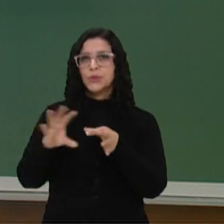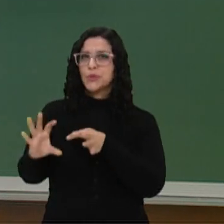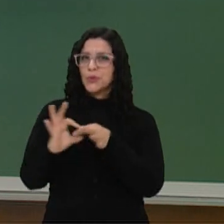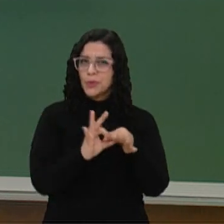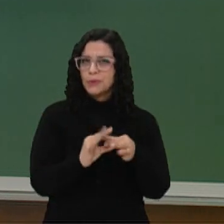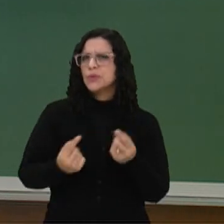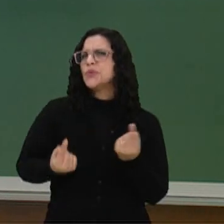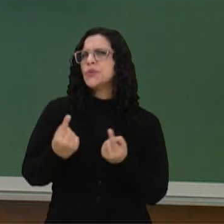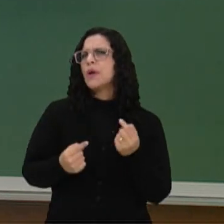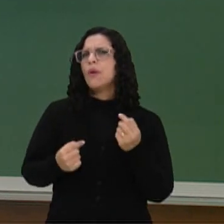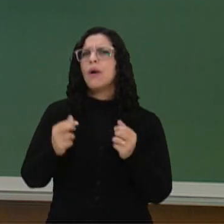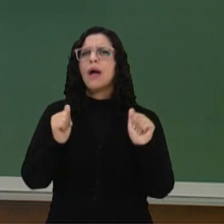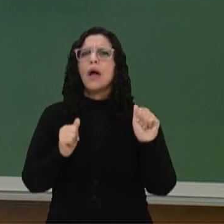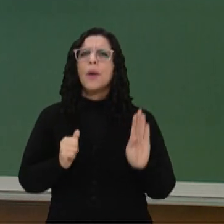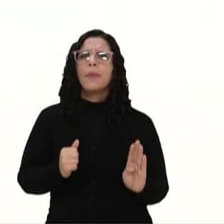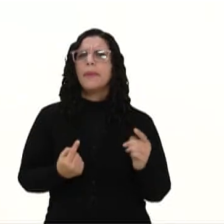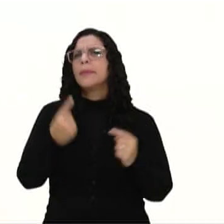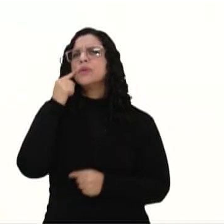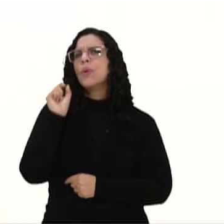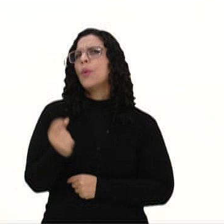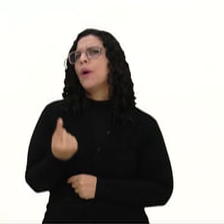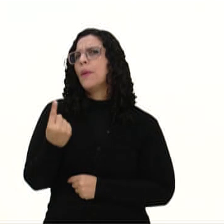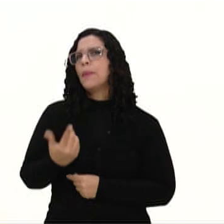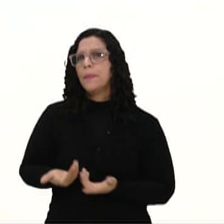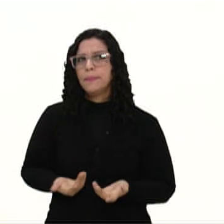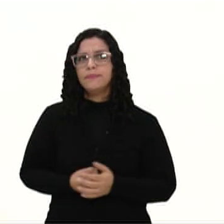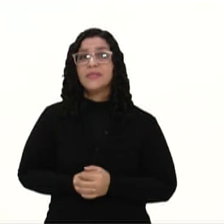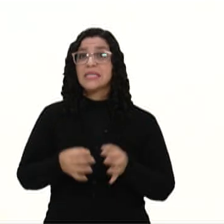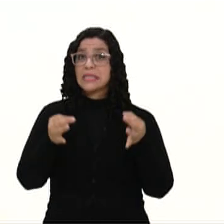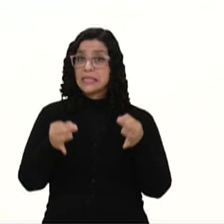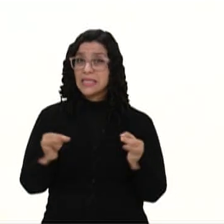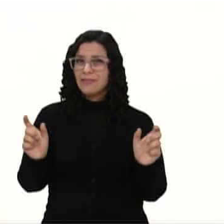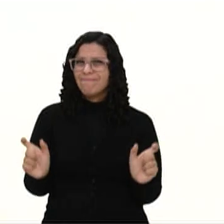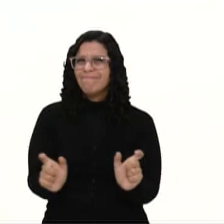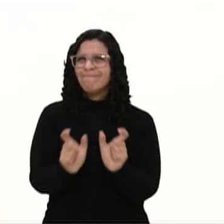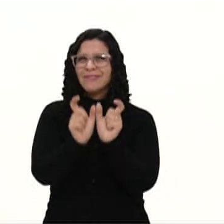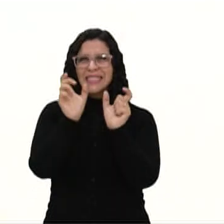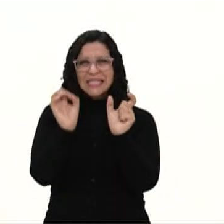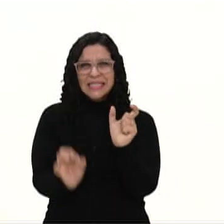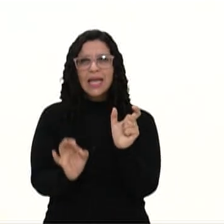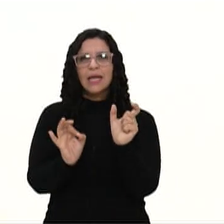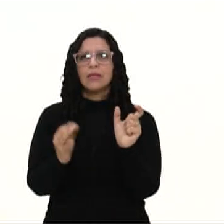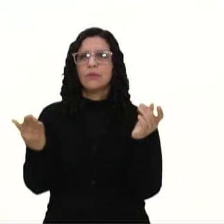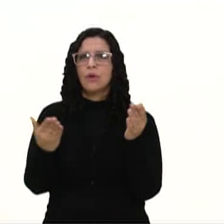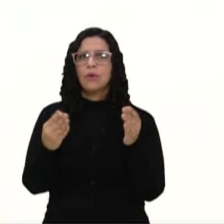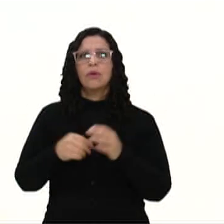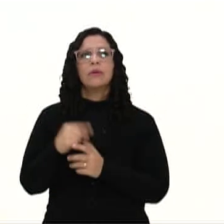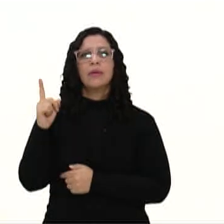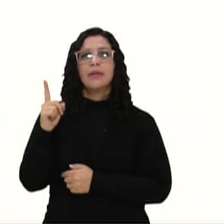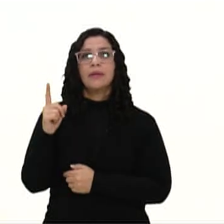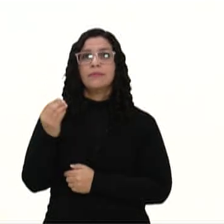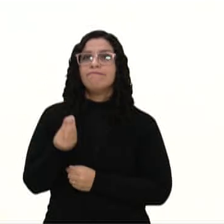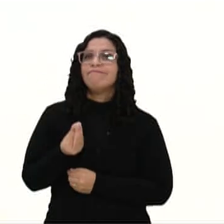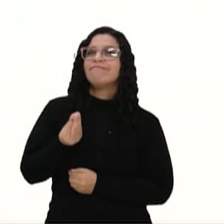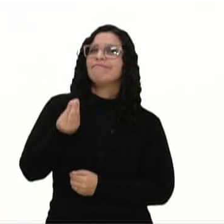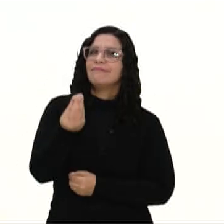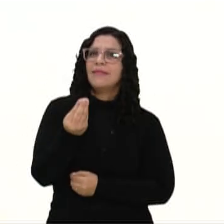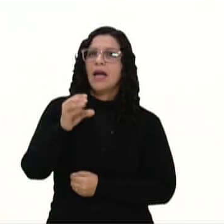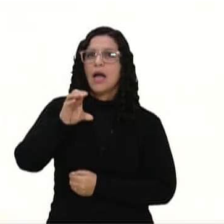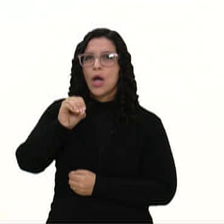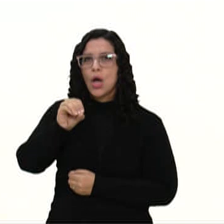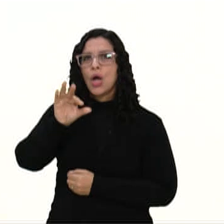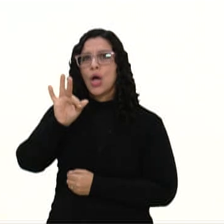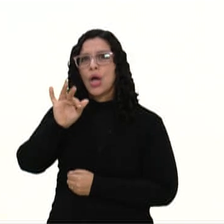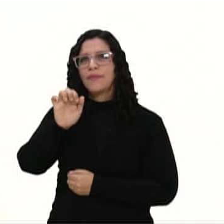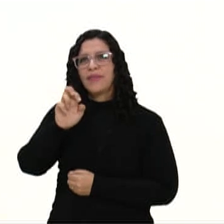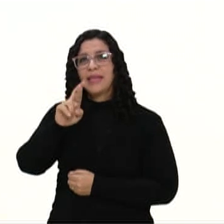contexto. Qual delas você pensou? A palavra que se encaixa, o significado que se encaixa nesse contexto é o sentido de oferecer.